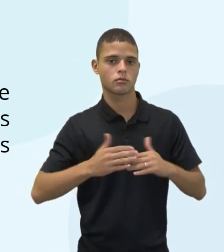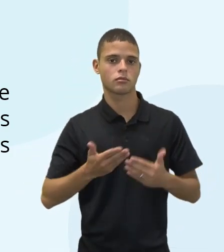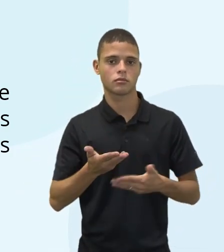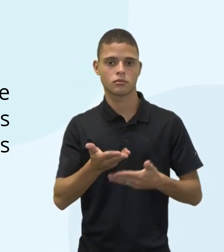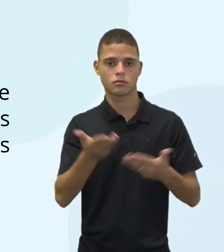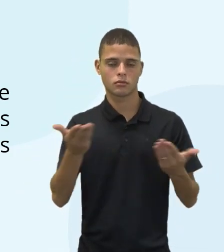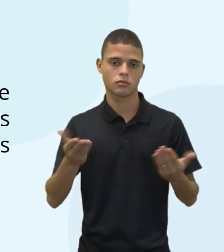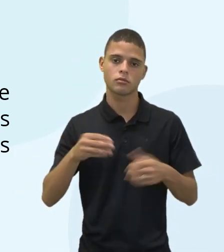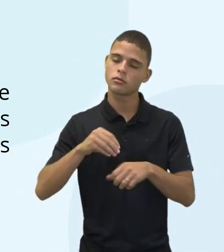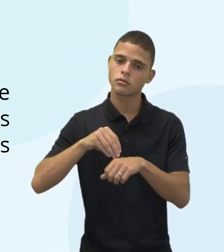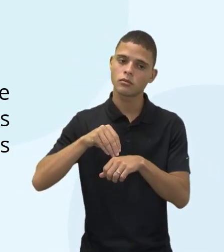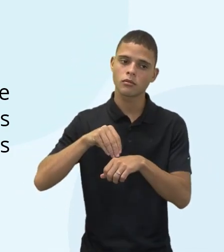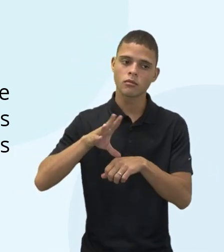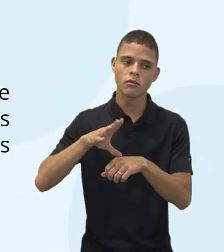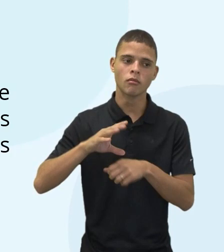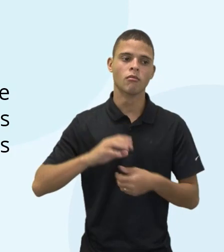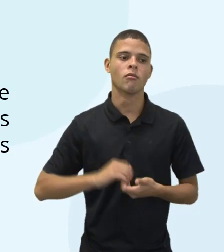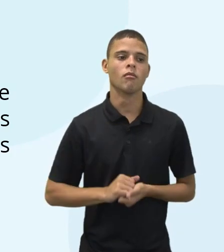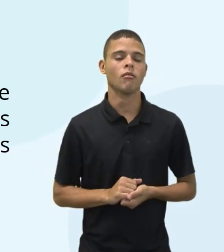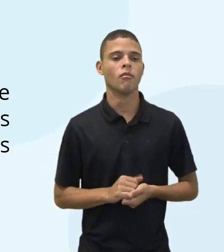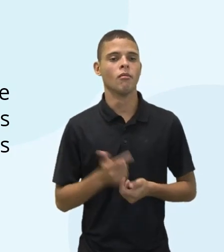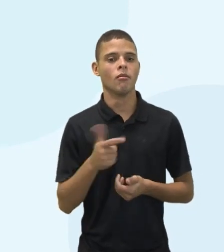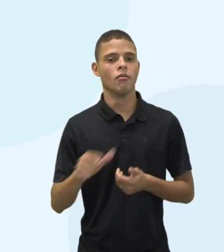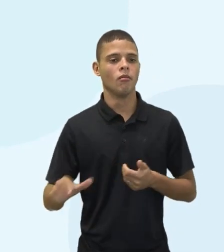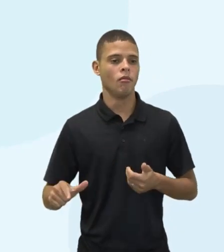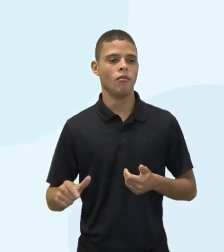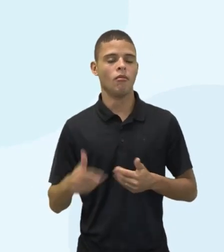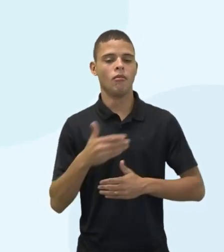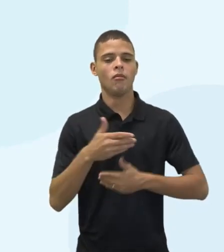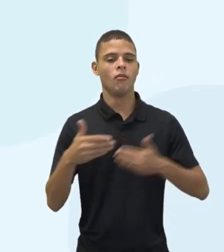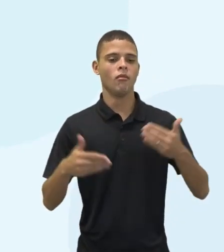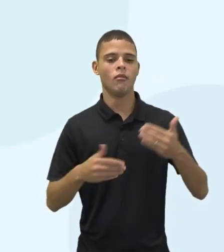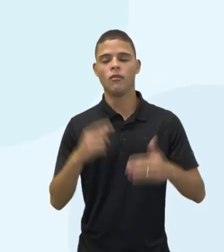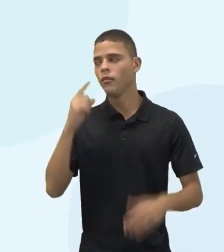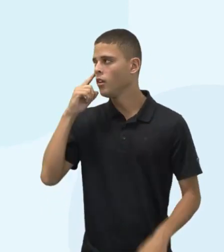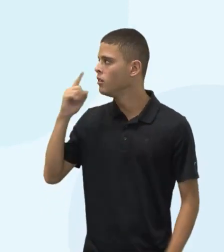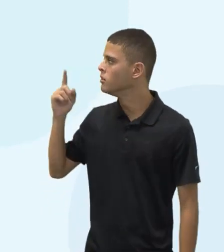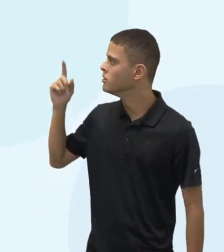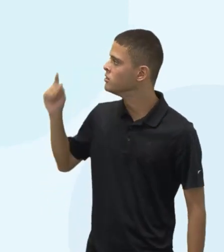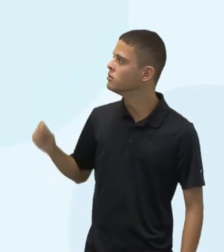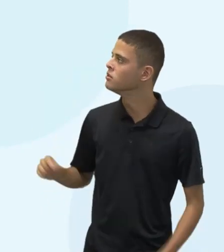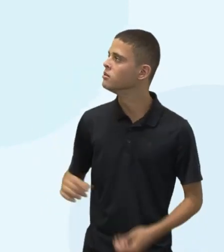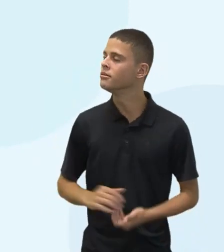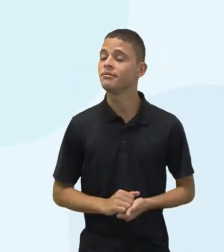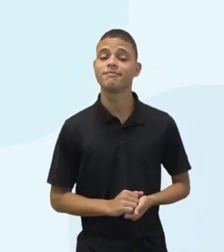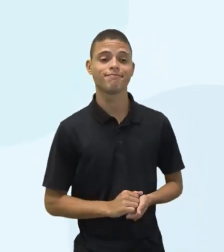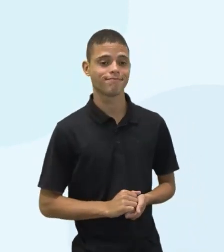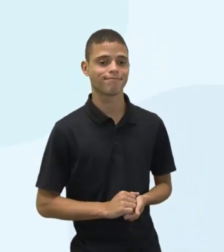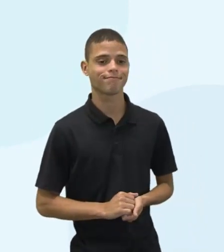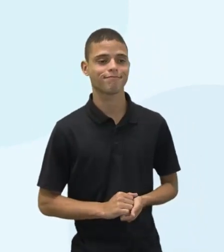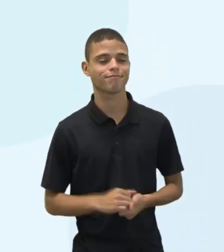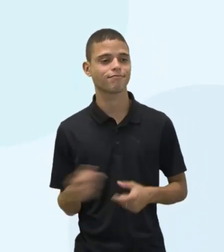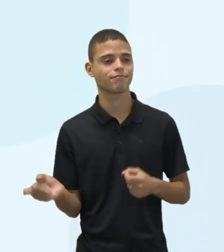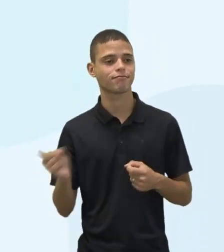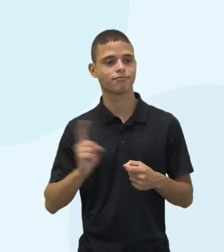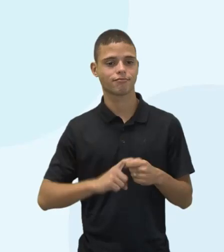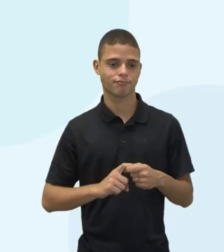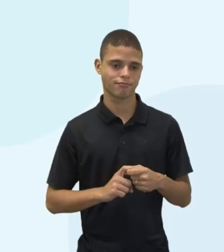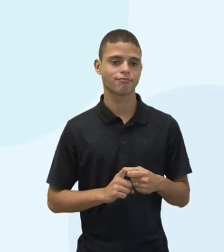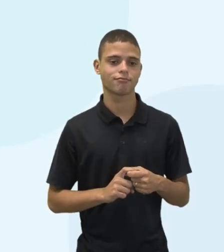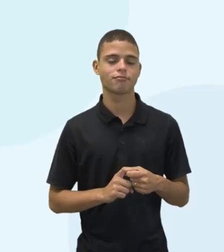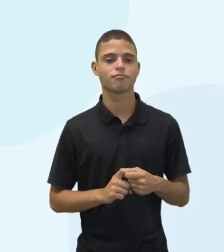como sugestão. Próximo. Muito bem. E aí, então, voltando para o professor